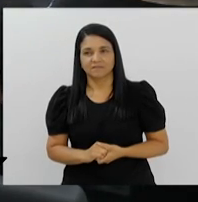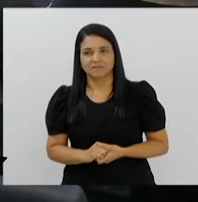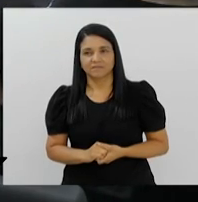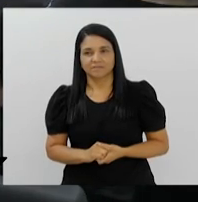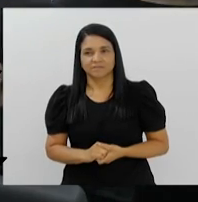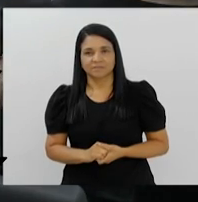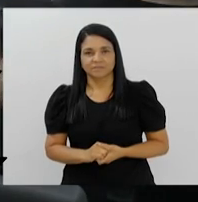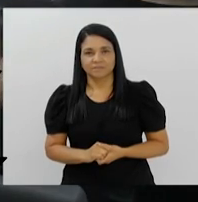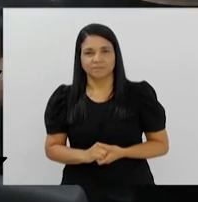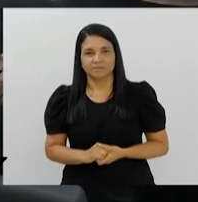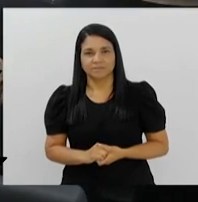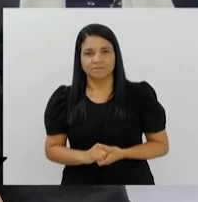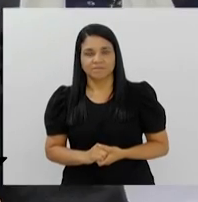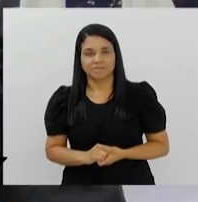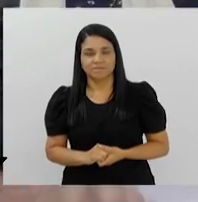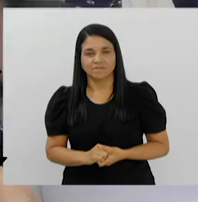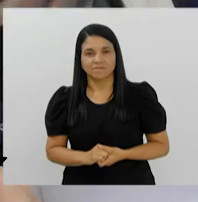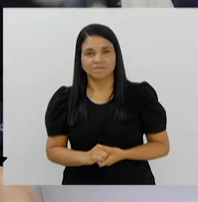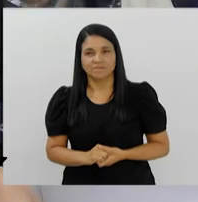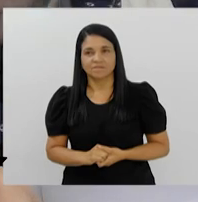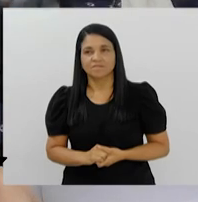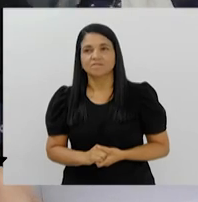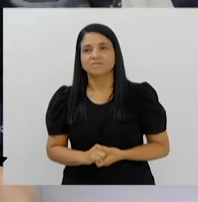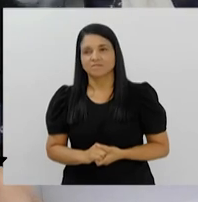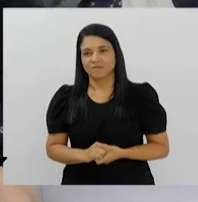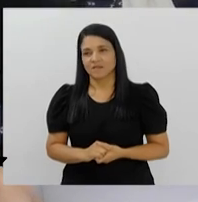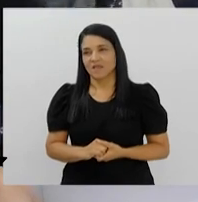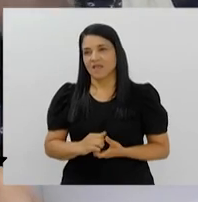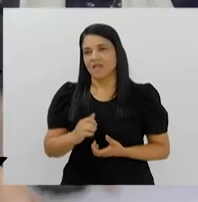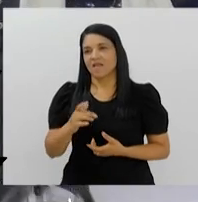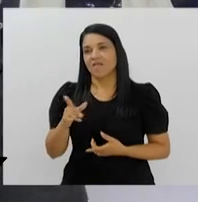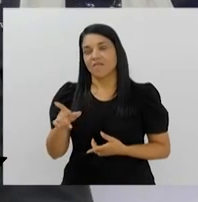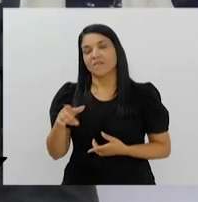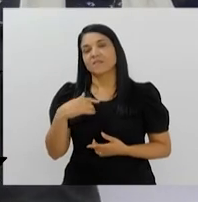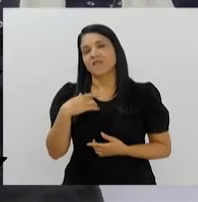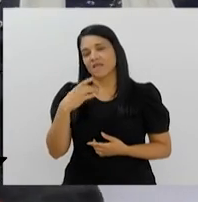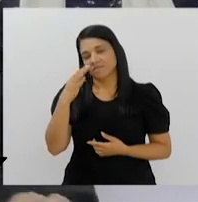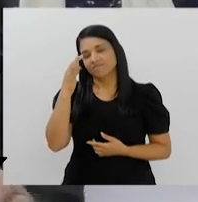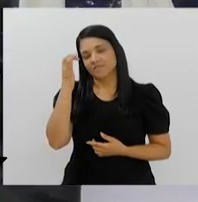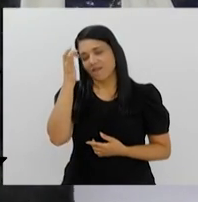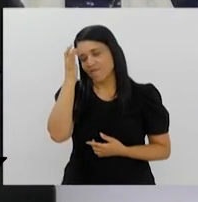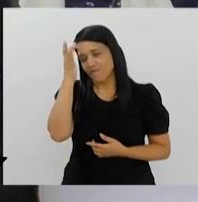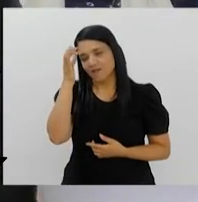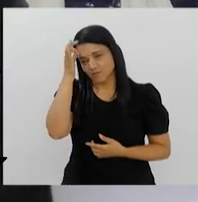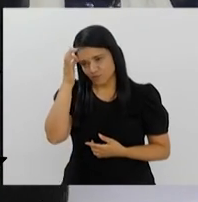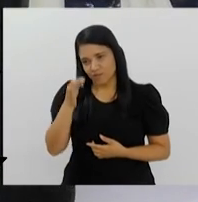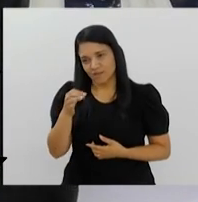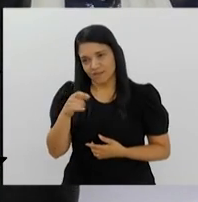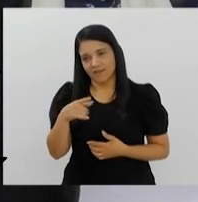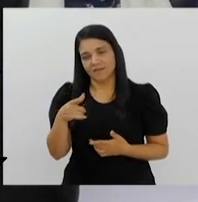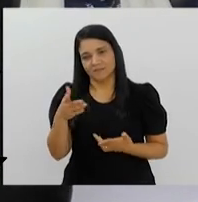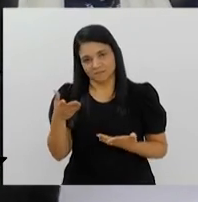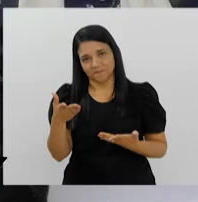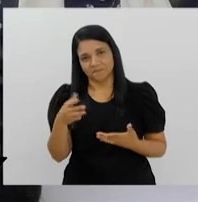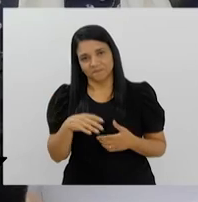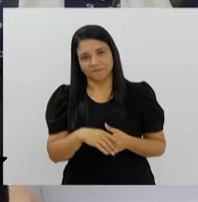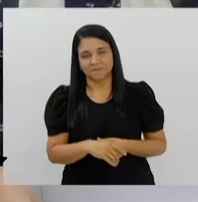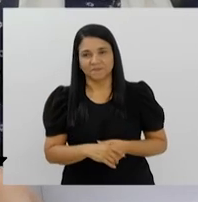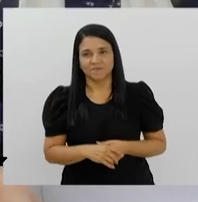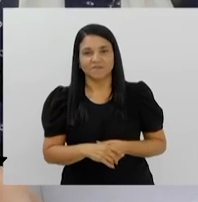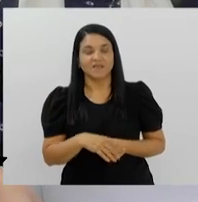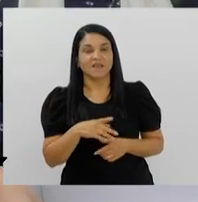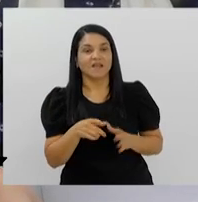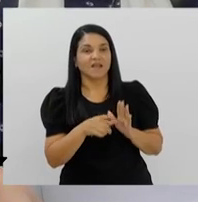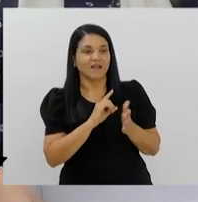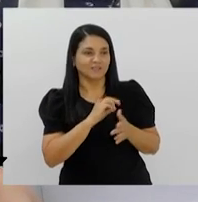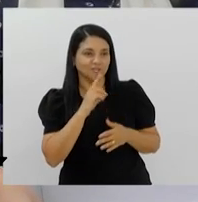cancelar não tem não tem isso aí é fácil de de entender rapidamente Deputado Rodrigo Amorin antes de de vossa